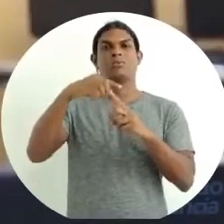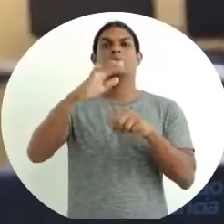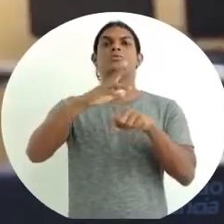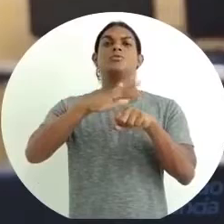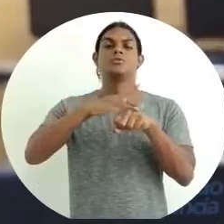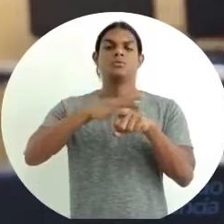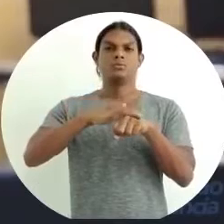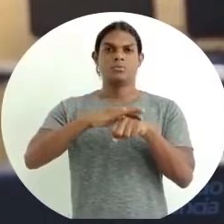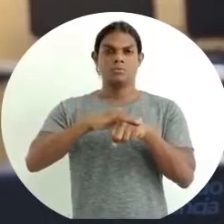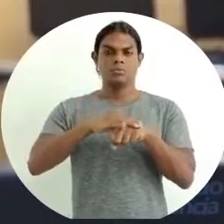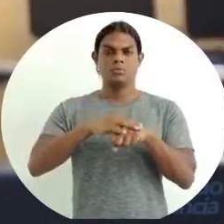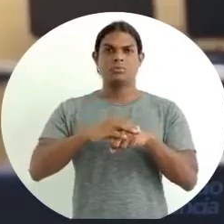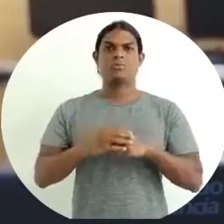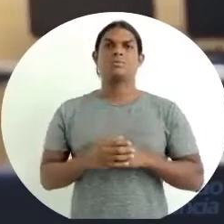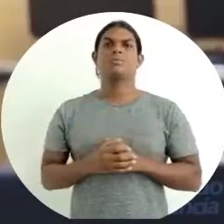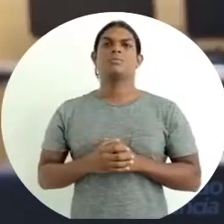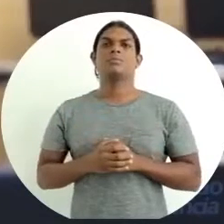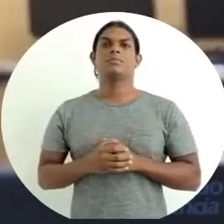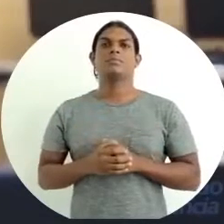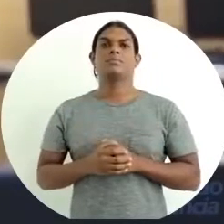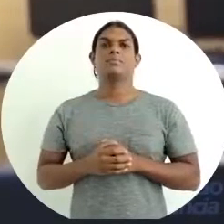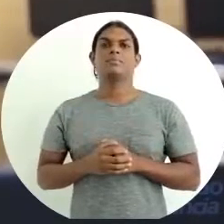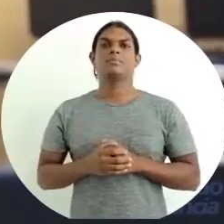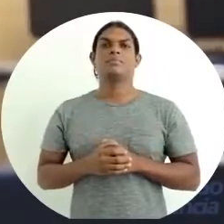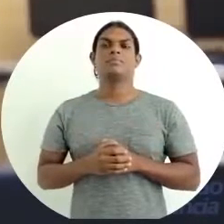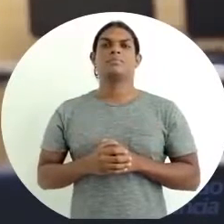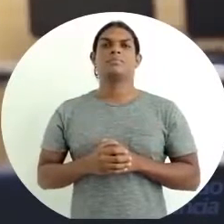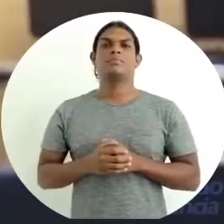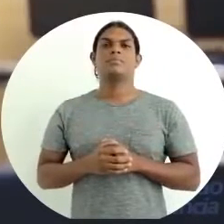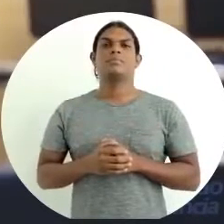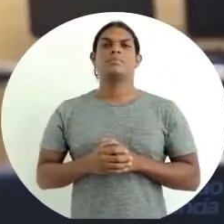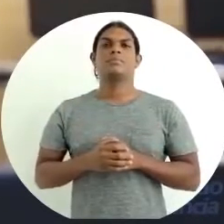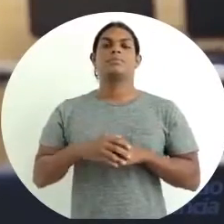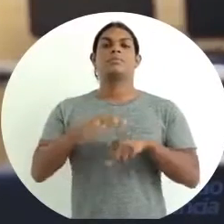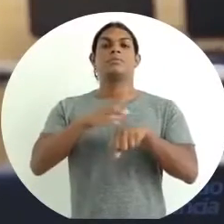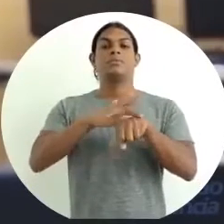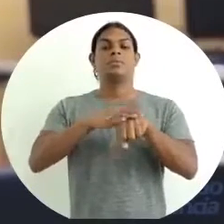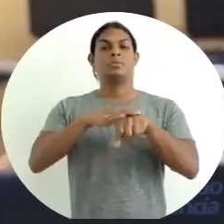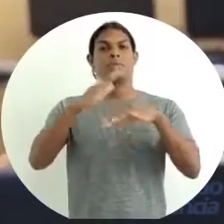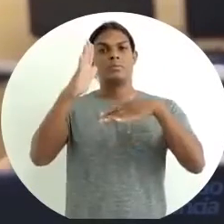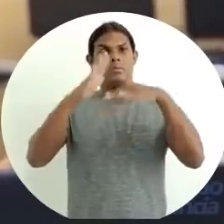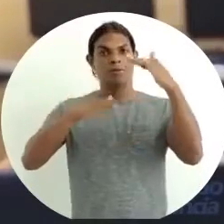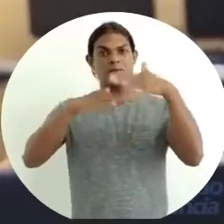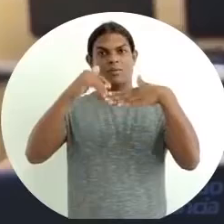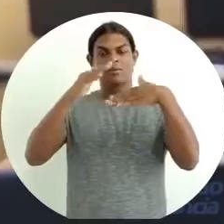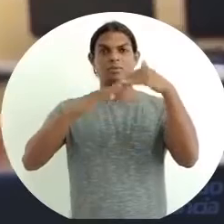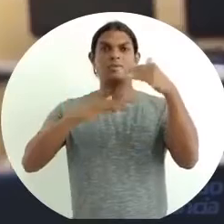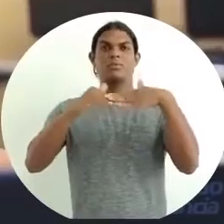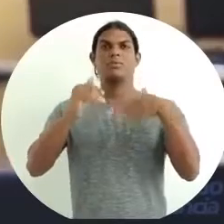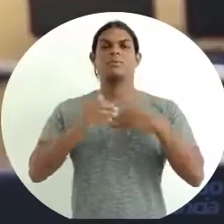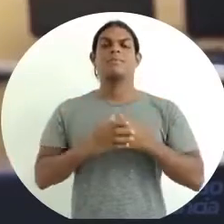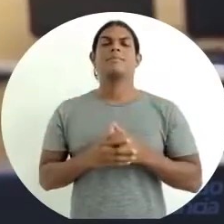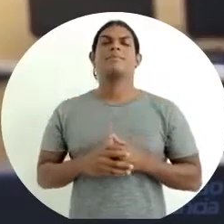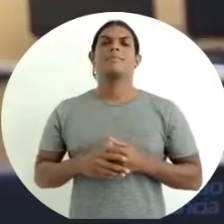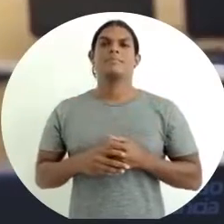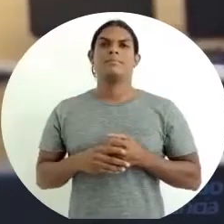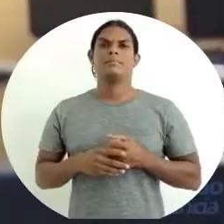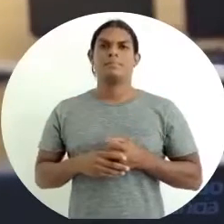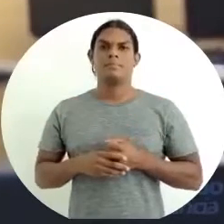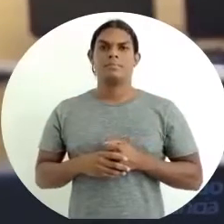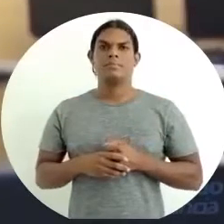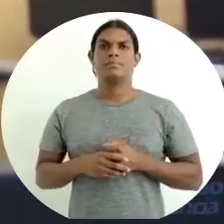esta doença, a antiga LE, hoje DORT, ela é uma doença profissional, que é